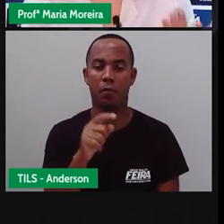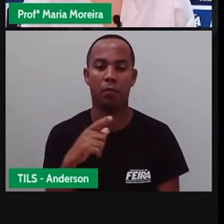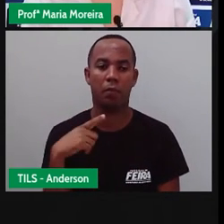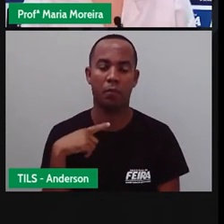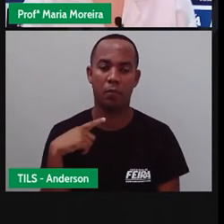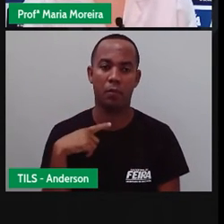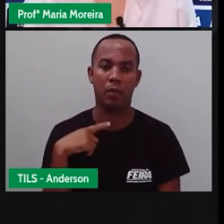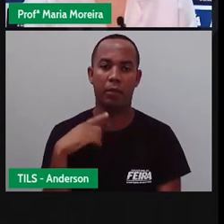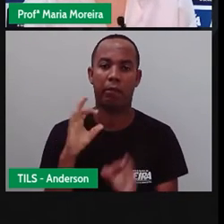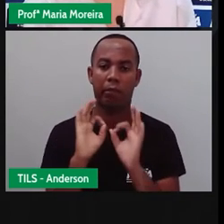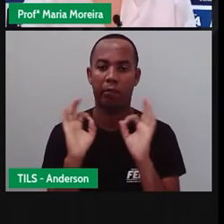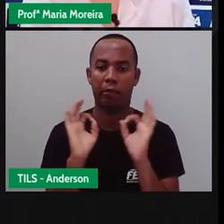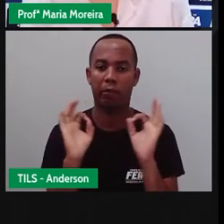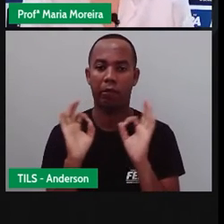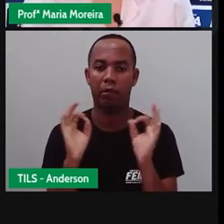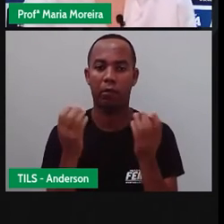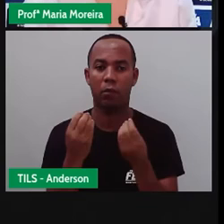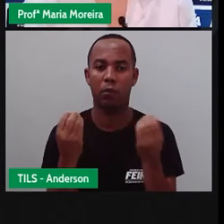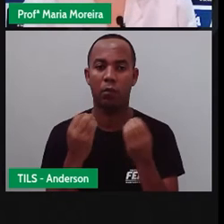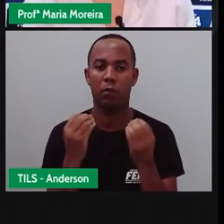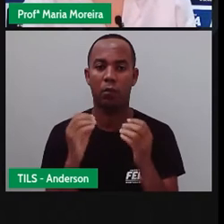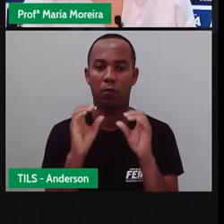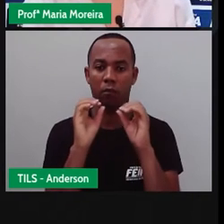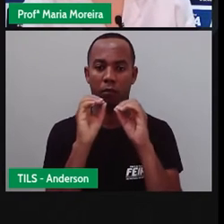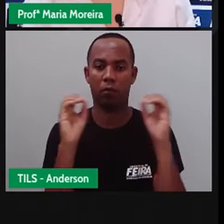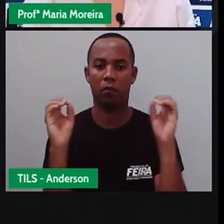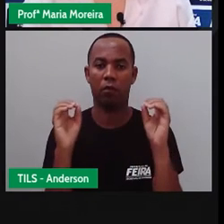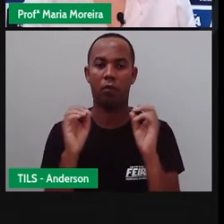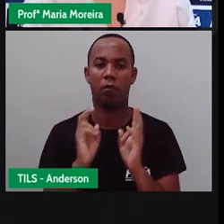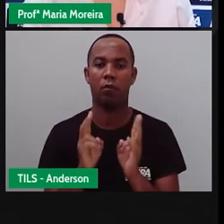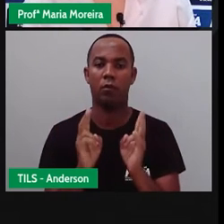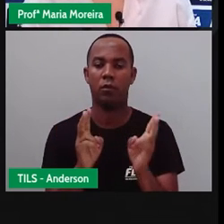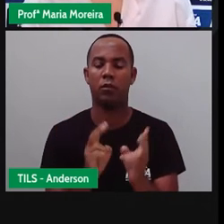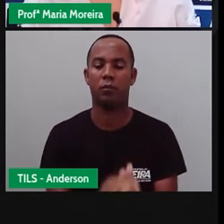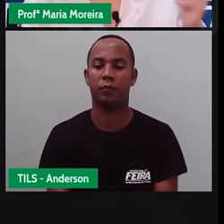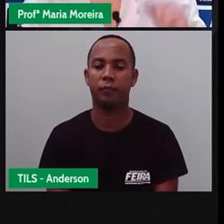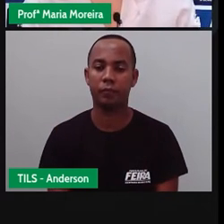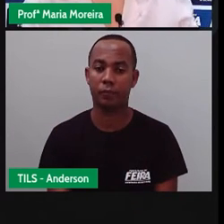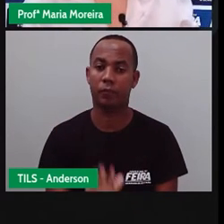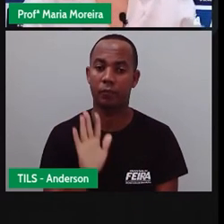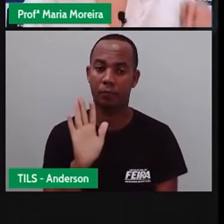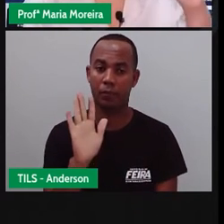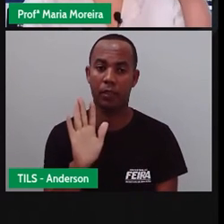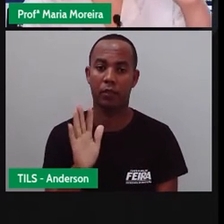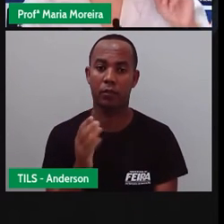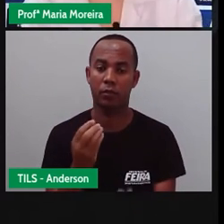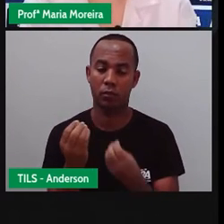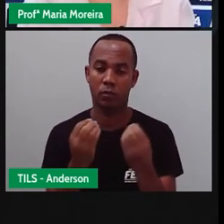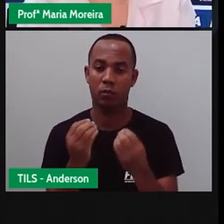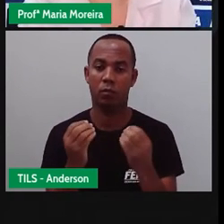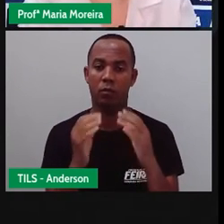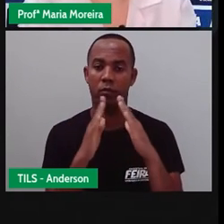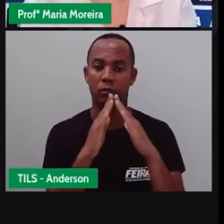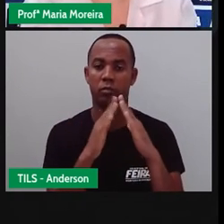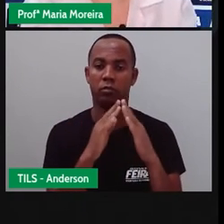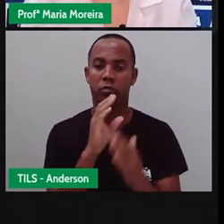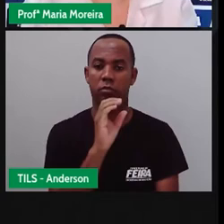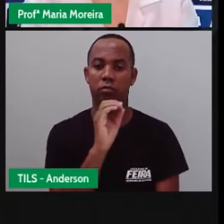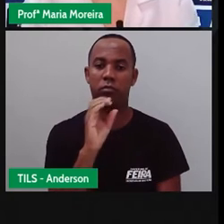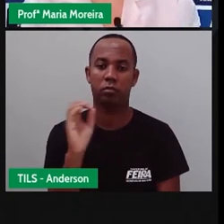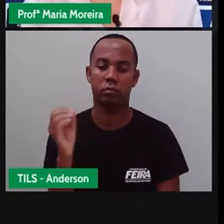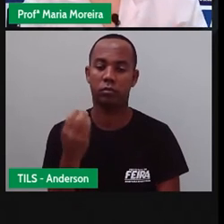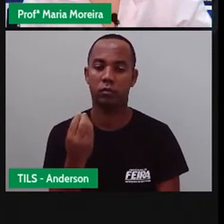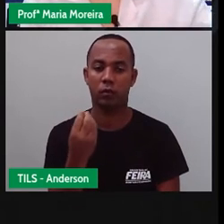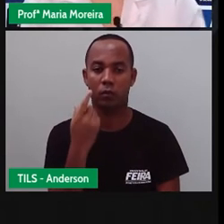porque eu tenho nada e tiro nada eu tenho 10 gente usa ainda continuo com 10 mas aí eu vou para da casinha mesmo da dezena